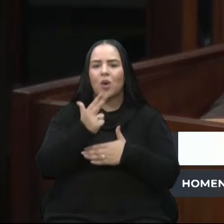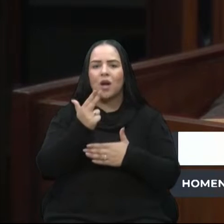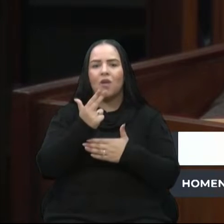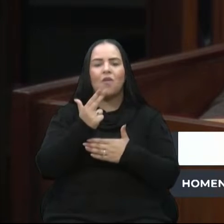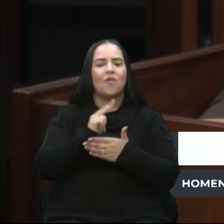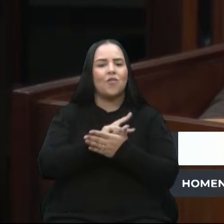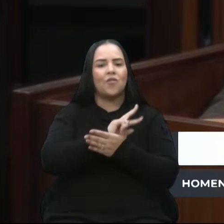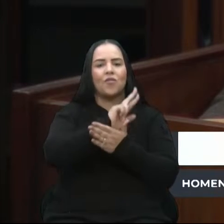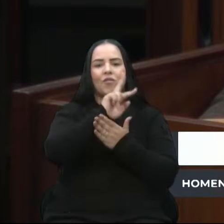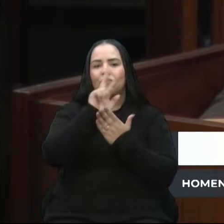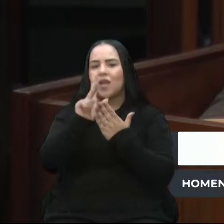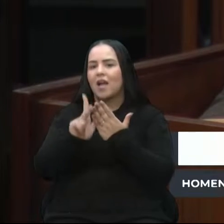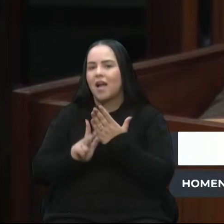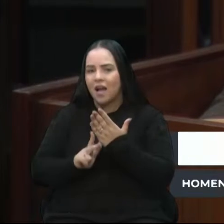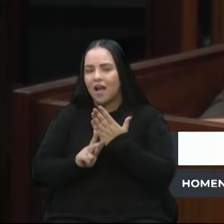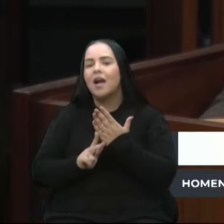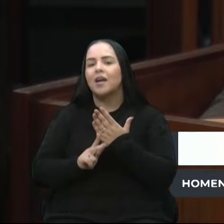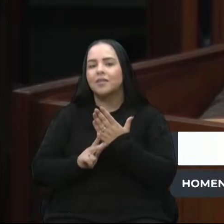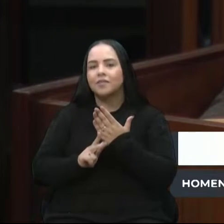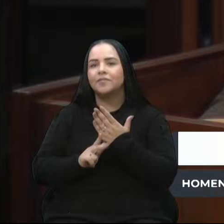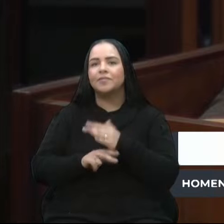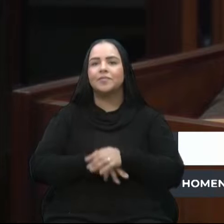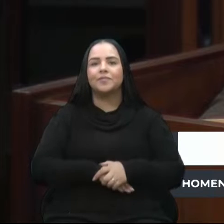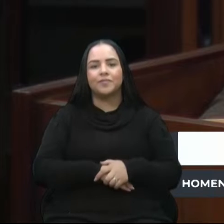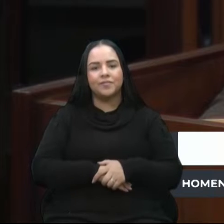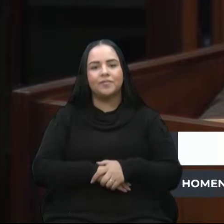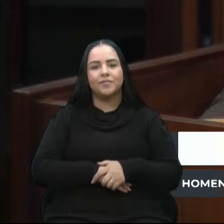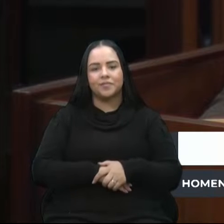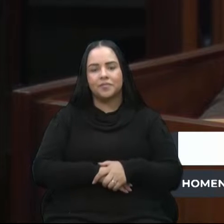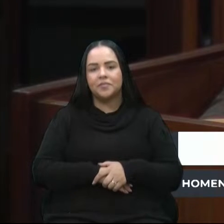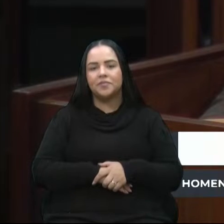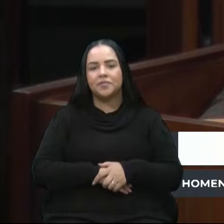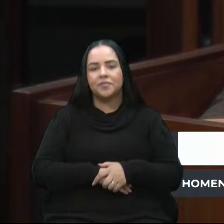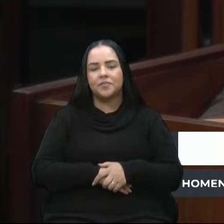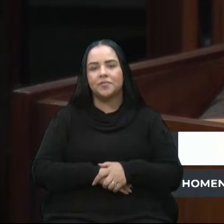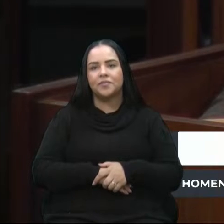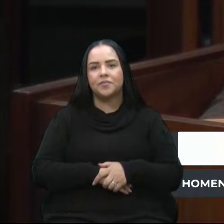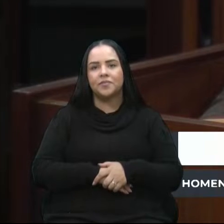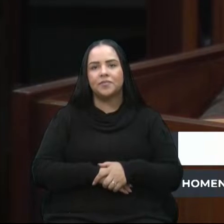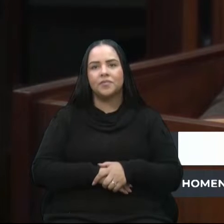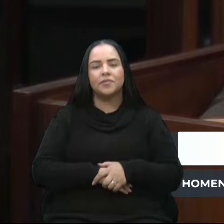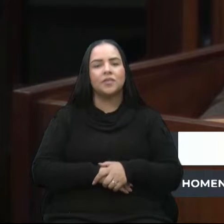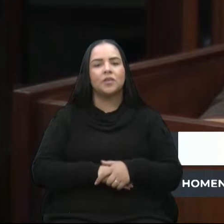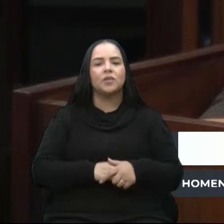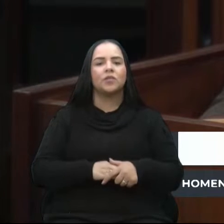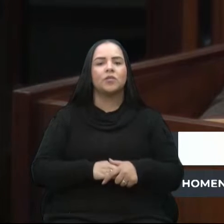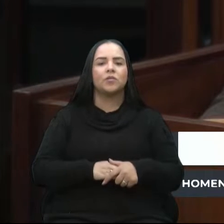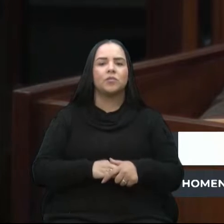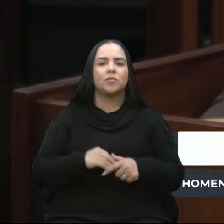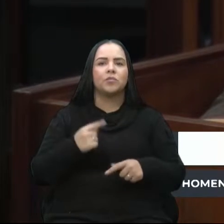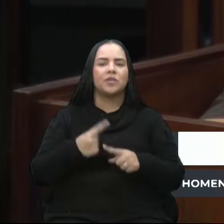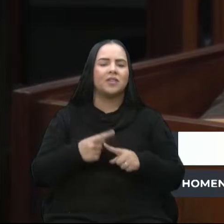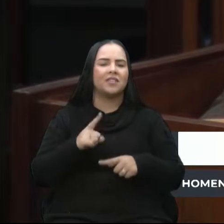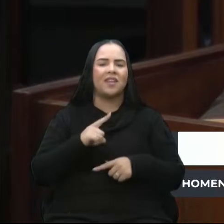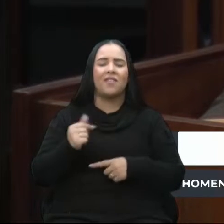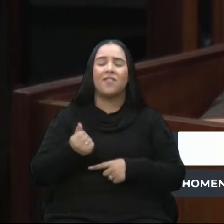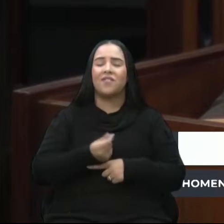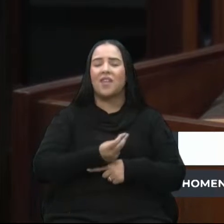O Unsrik, da Dona Kni, o westfaliano, o pomerano, o